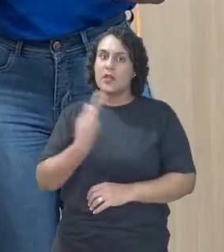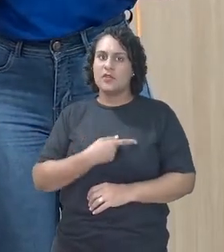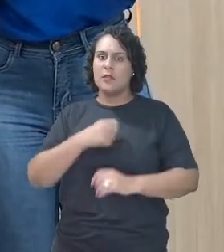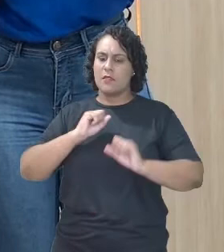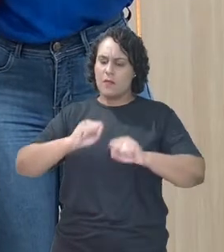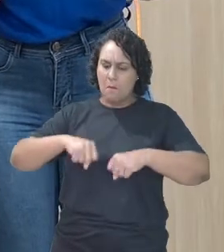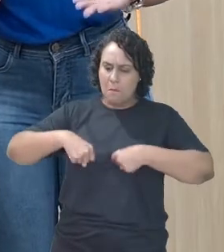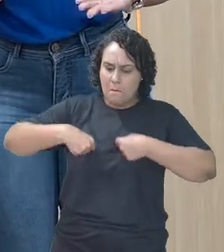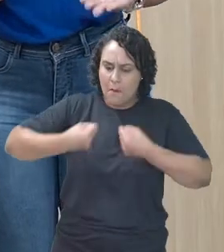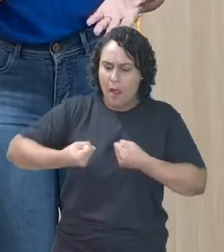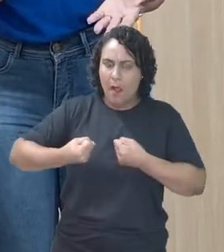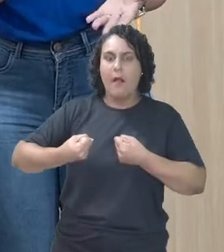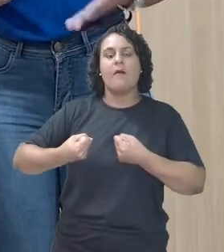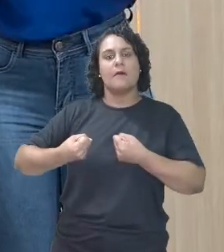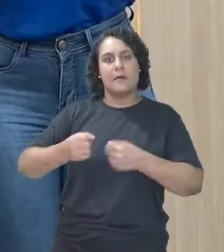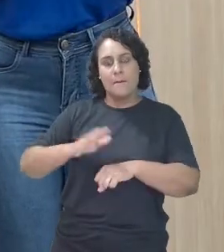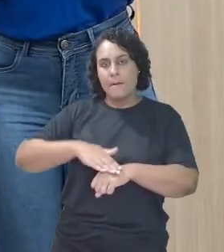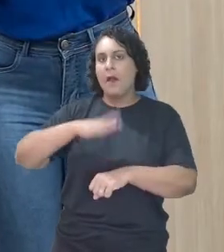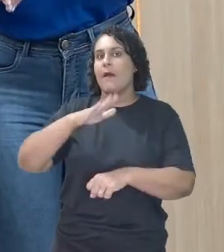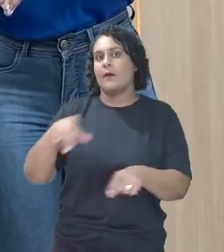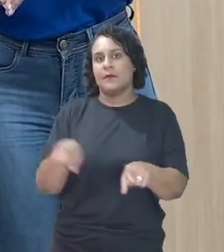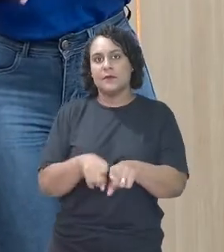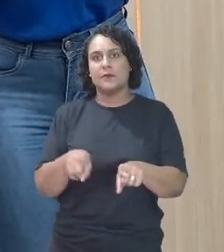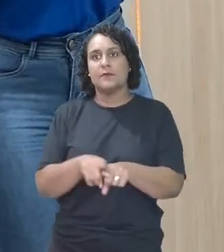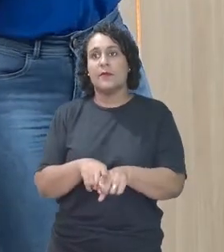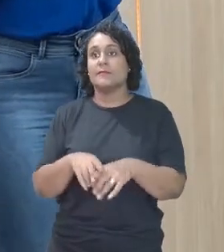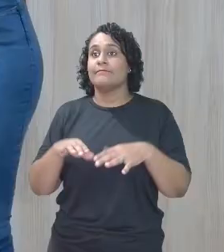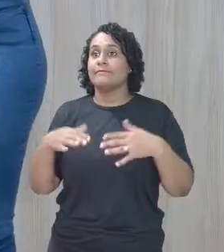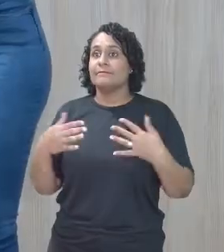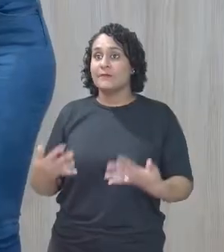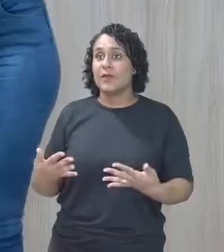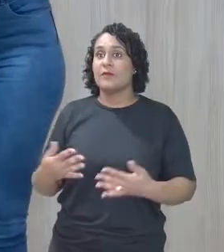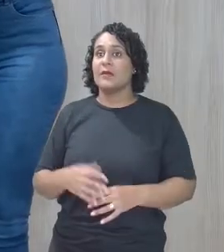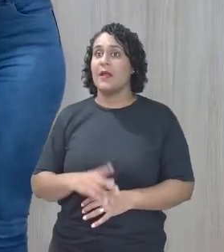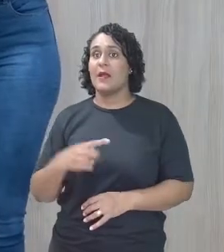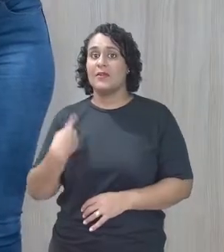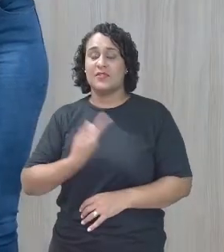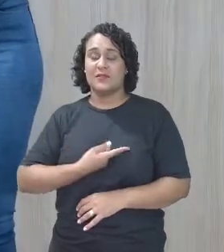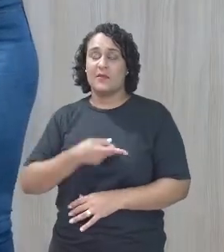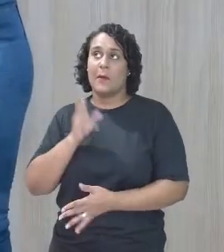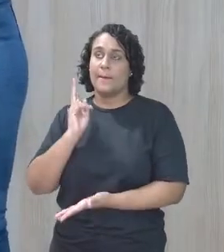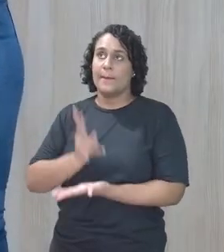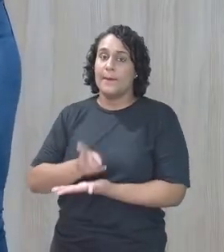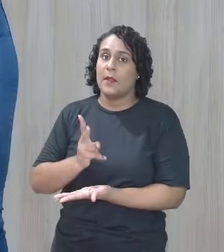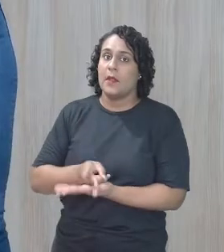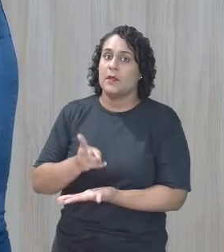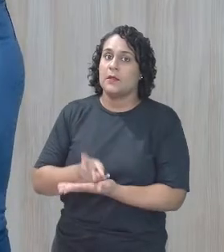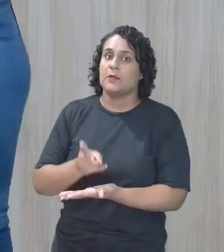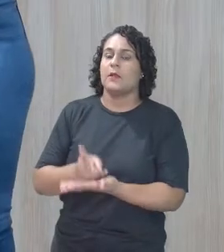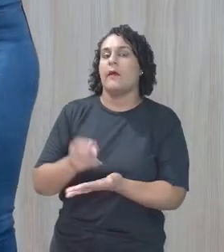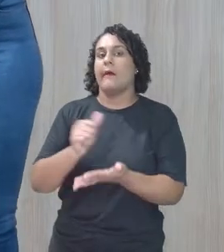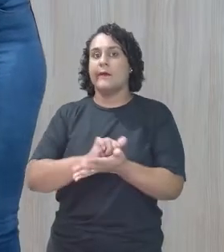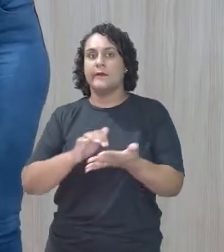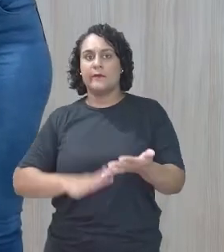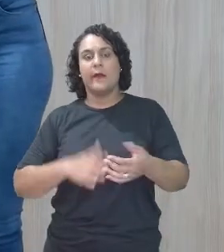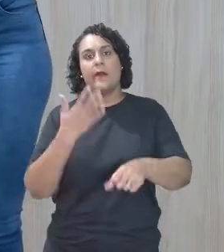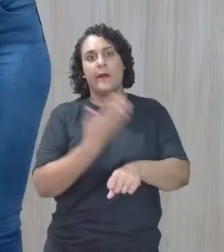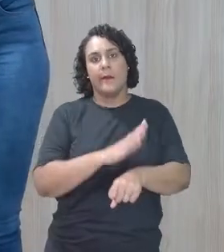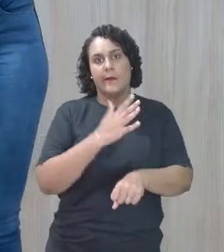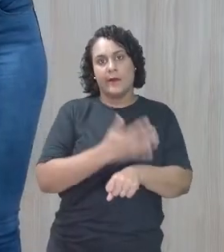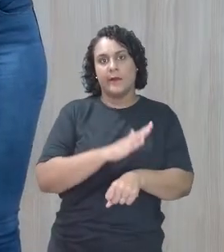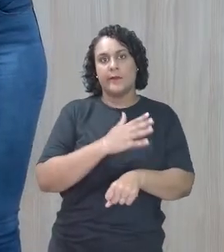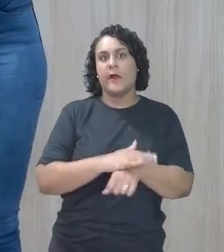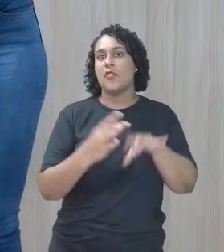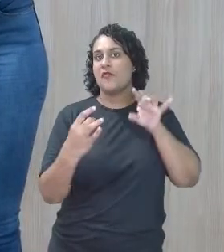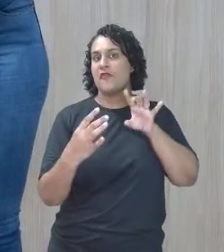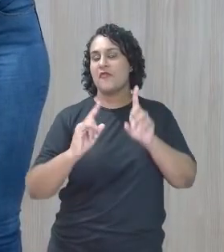se engajar também é muito maior. Por conseguinte, a gente vai permanecer nessas atividades, fazendo, dando